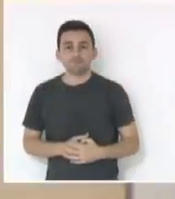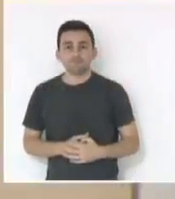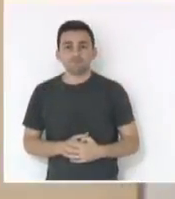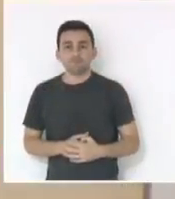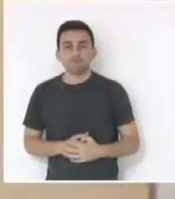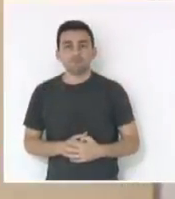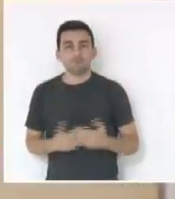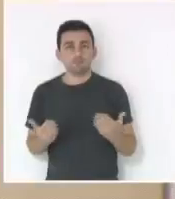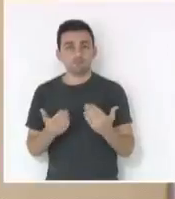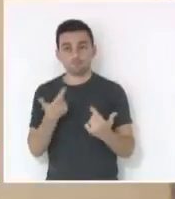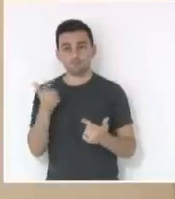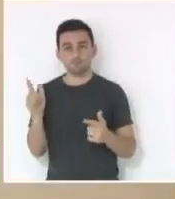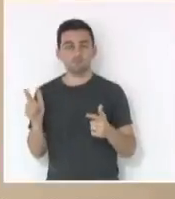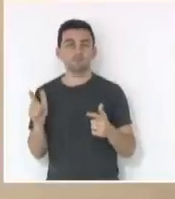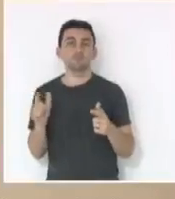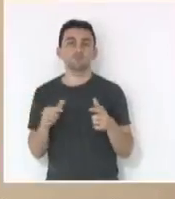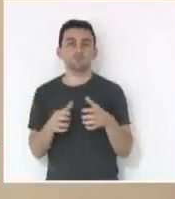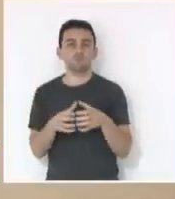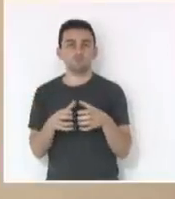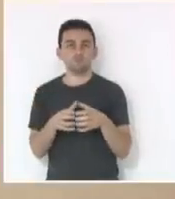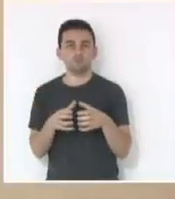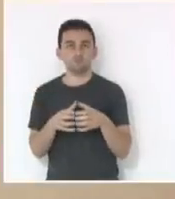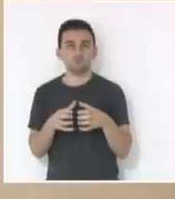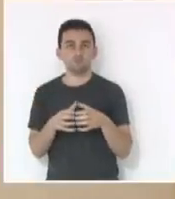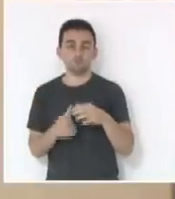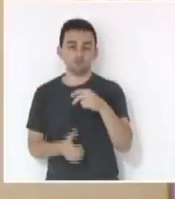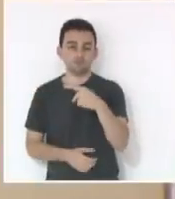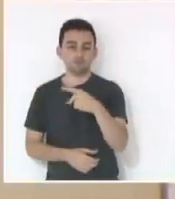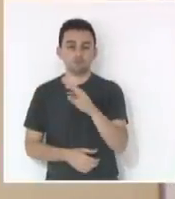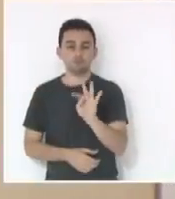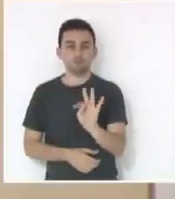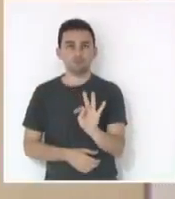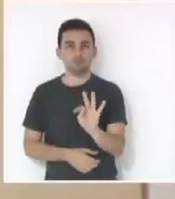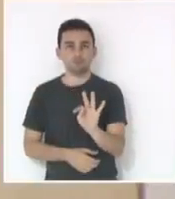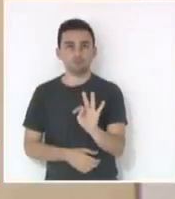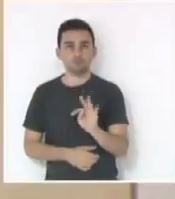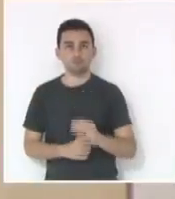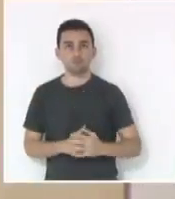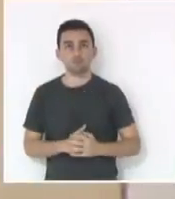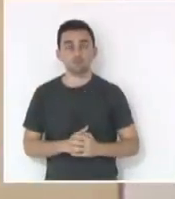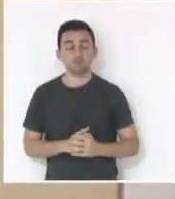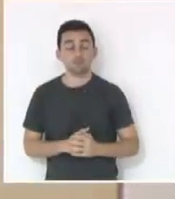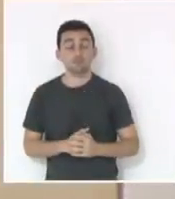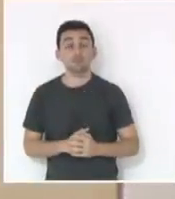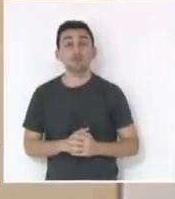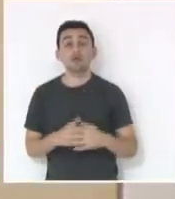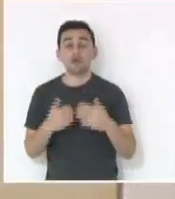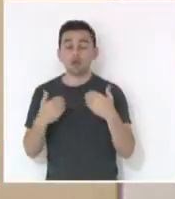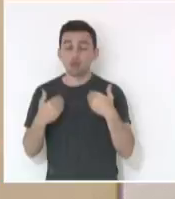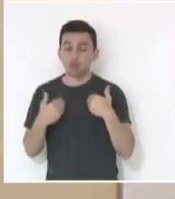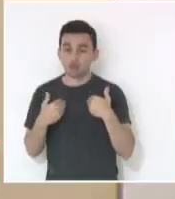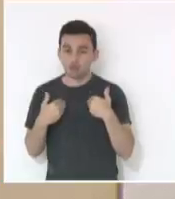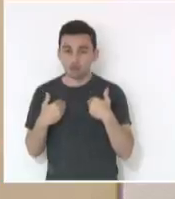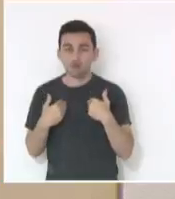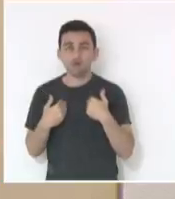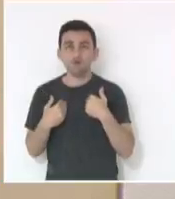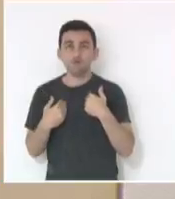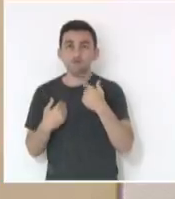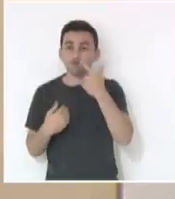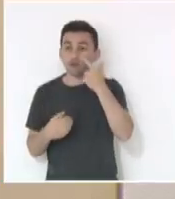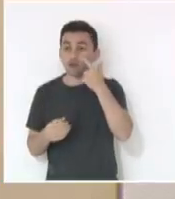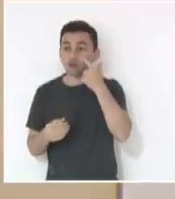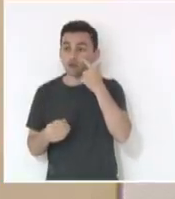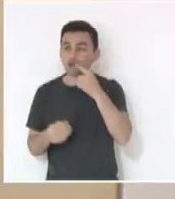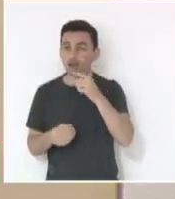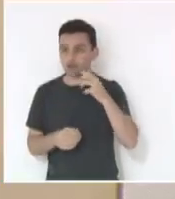Próximo horário pertence ao Partido dos Trabalhadores. Consulto a deputada Ana Paula Lima, o deputado Padre